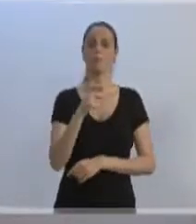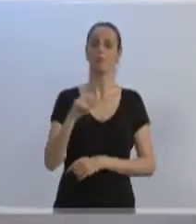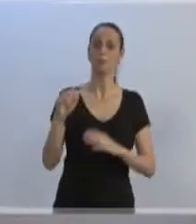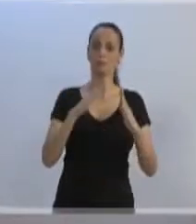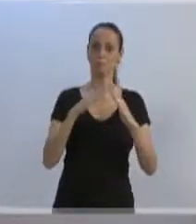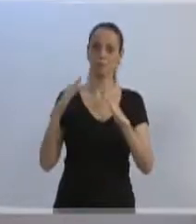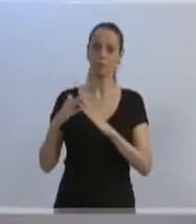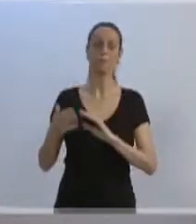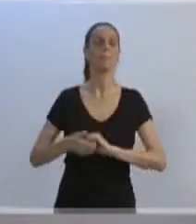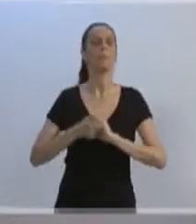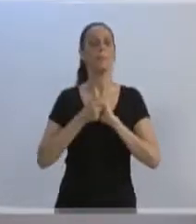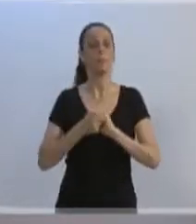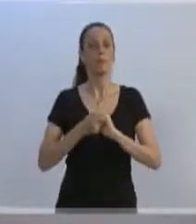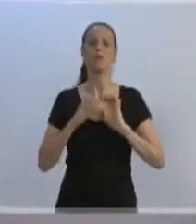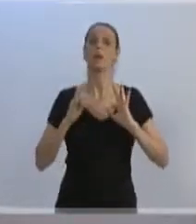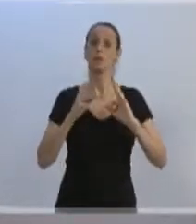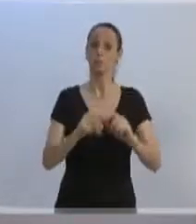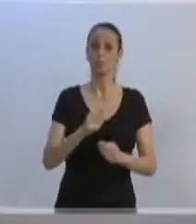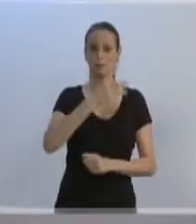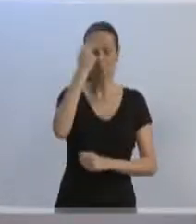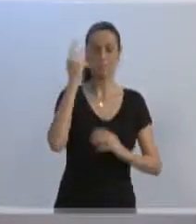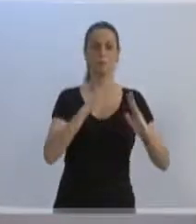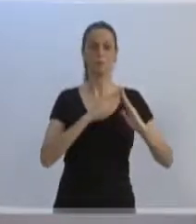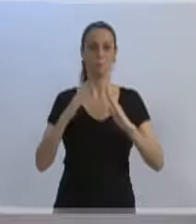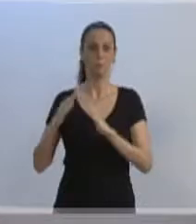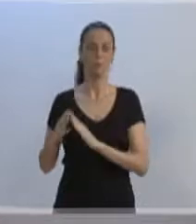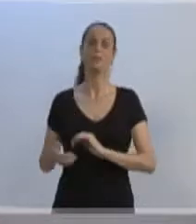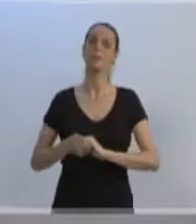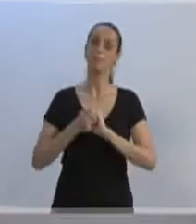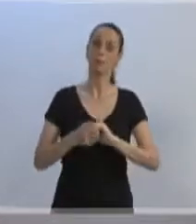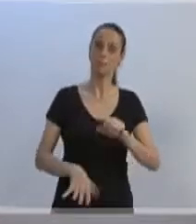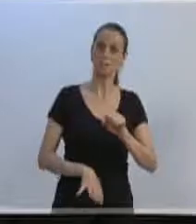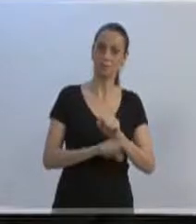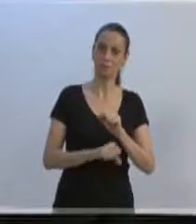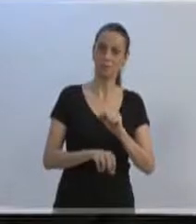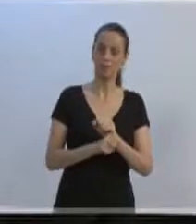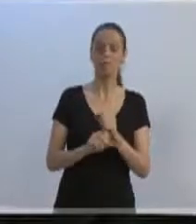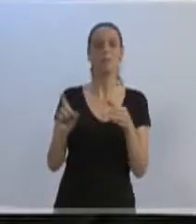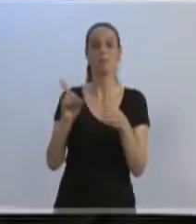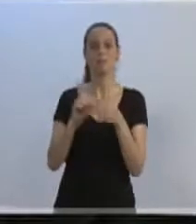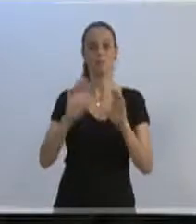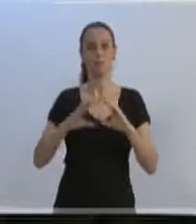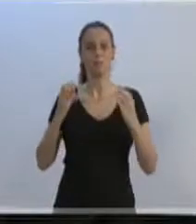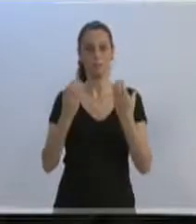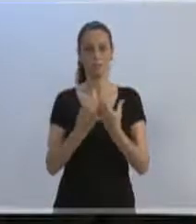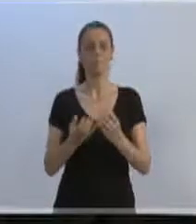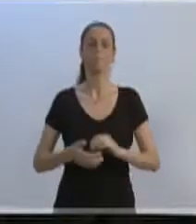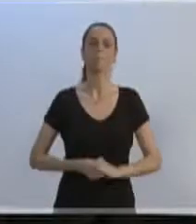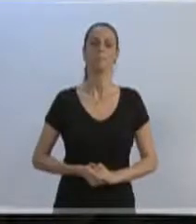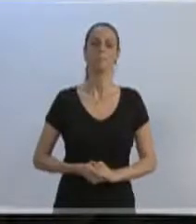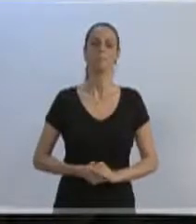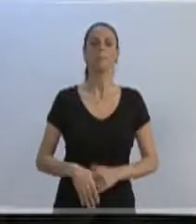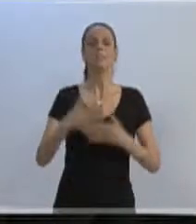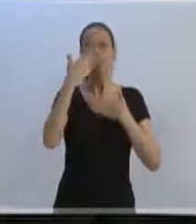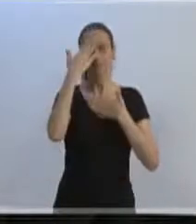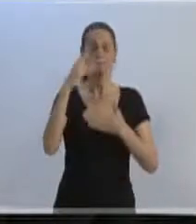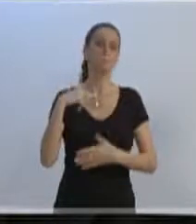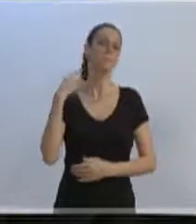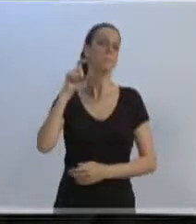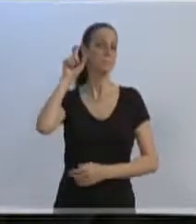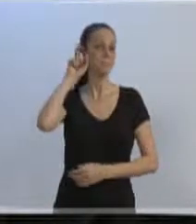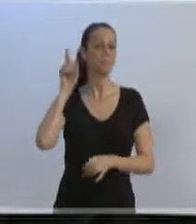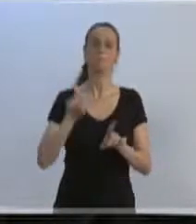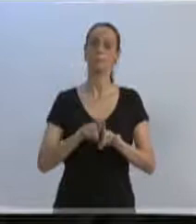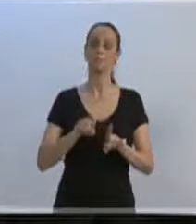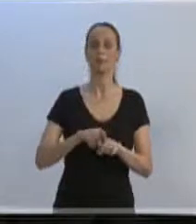parabéns aos moradores parabéns ao seterb que atendeu a comunidade obrigado obrigado vereadores mantau quero também aqui